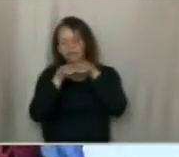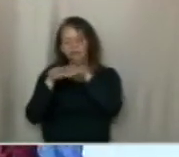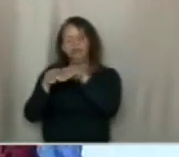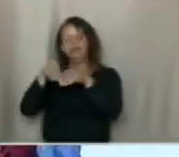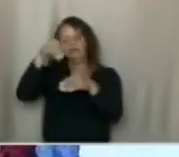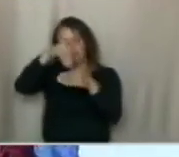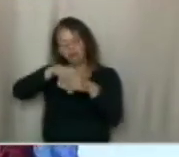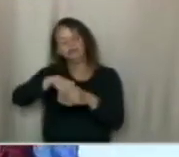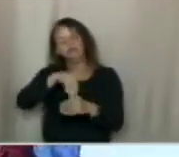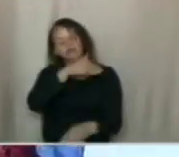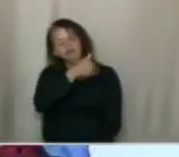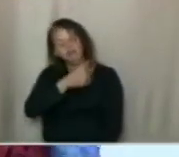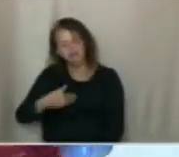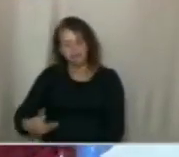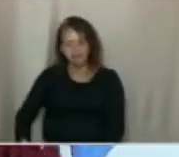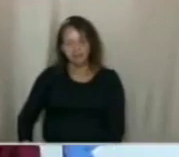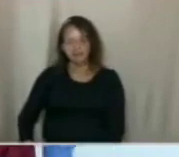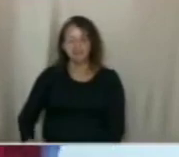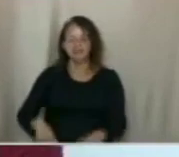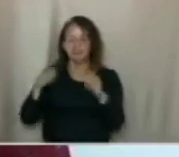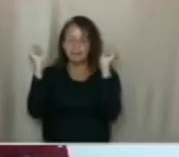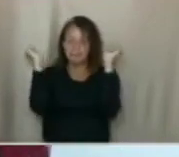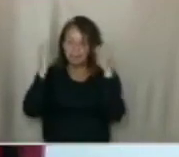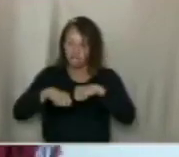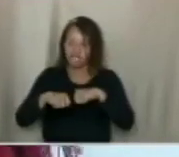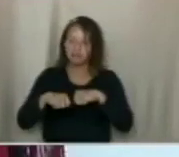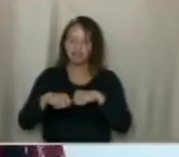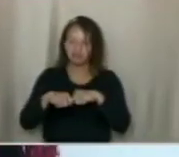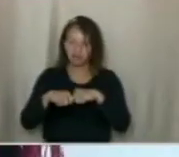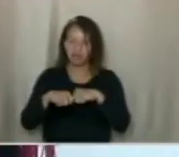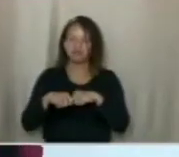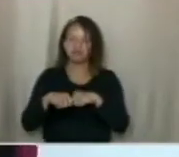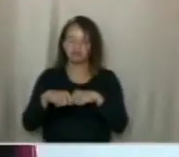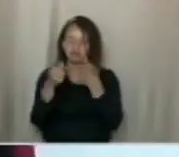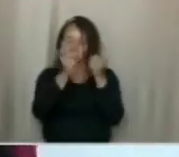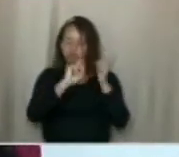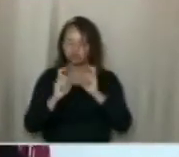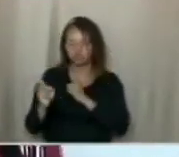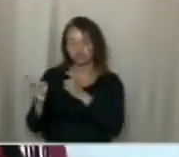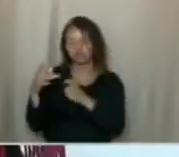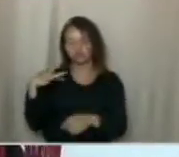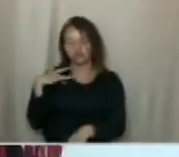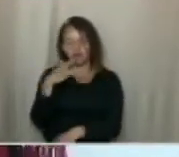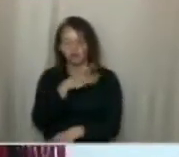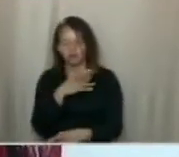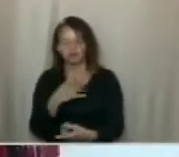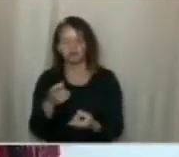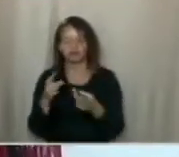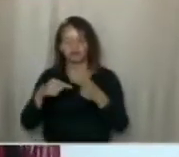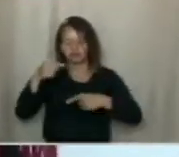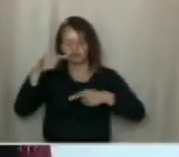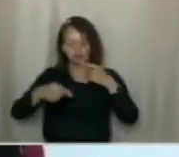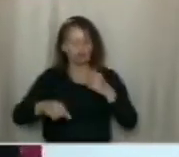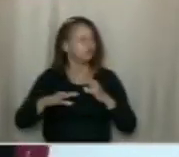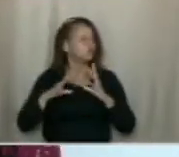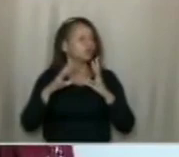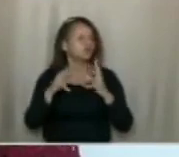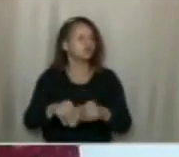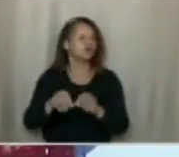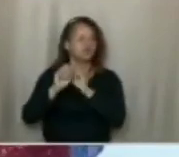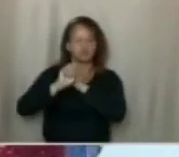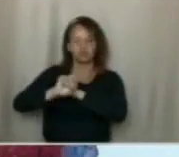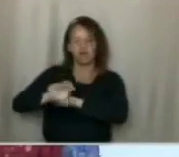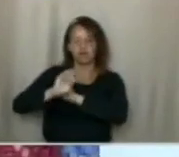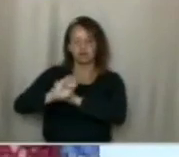dentro do governo é a possibilidade de que discutir política de saúde de forma transversal